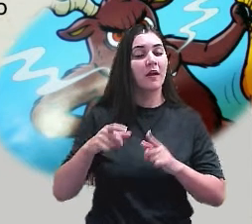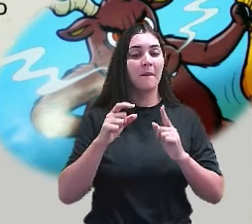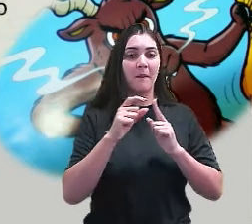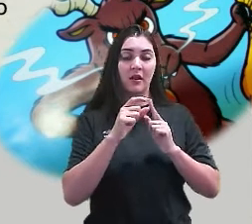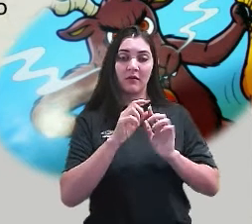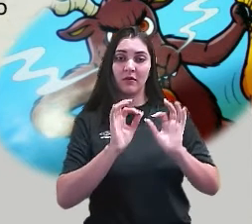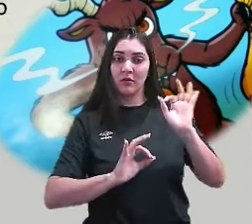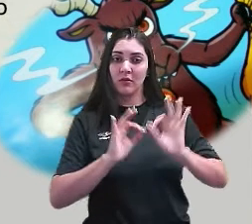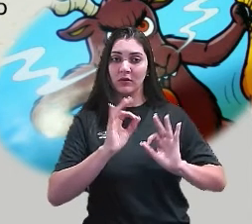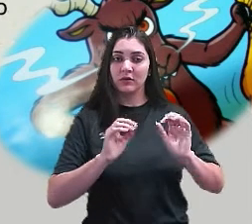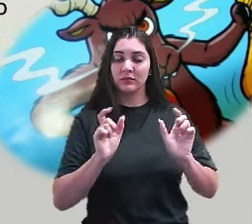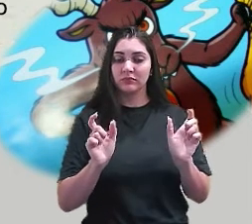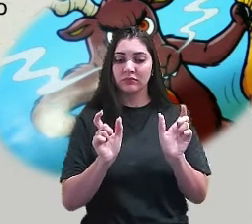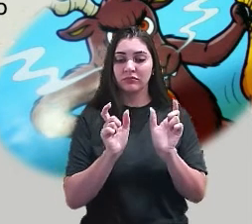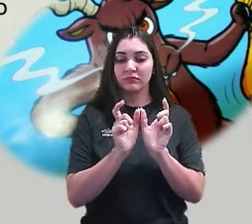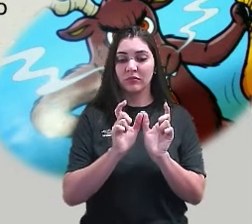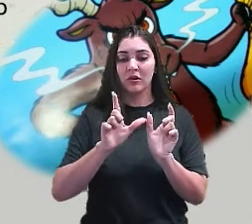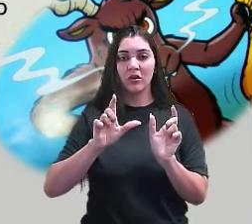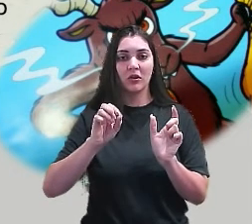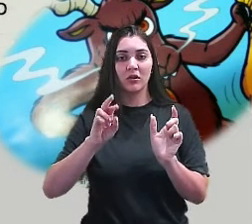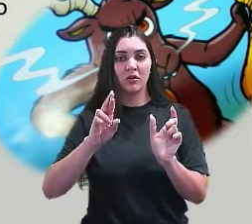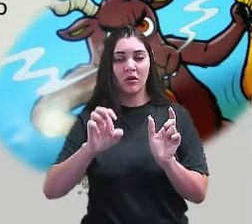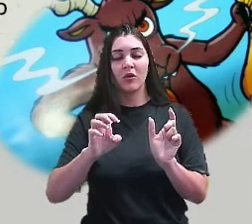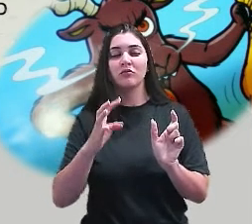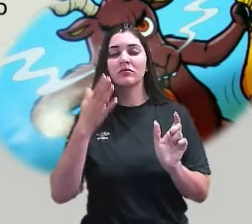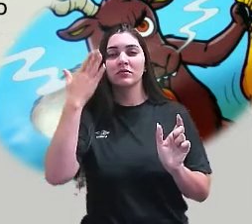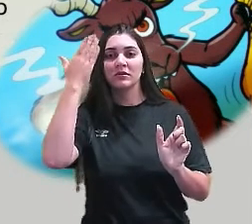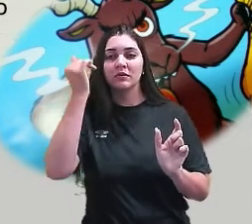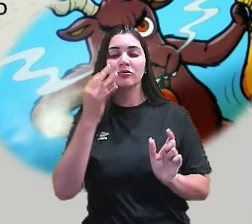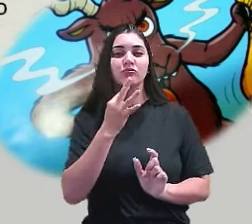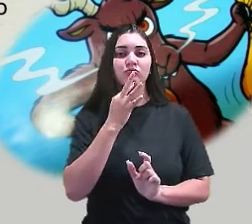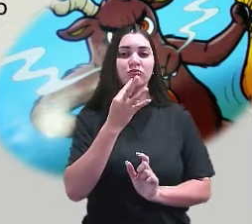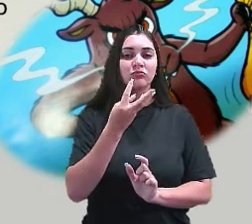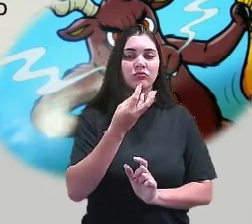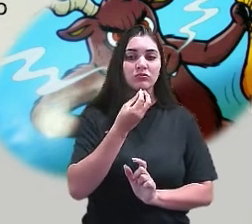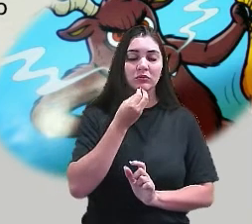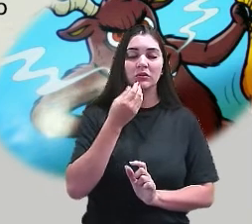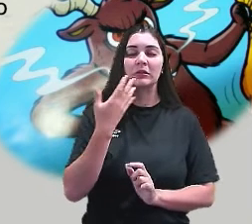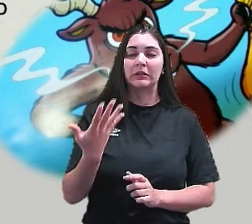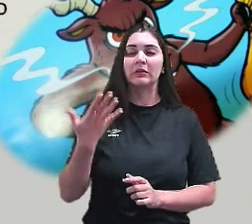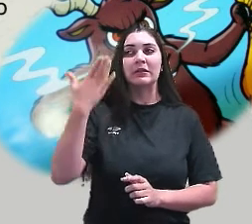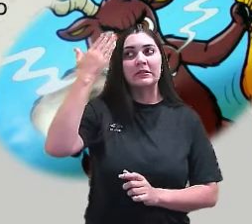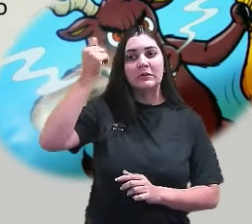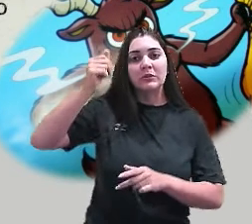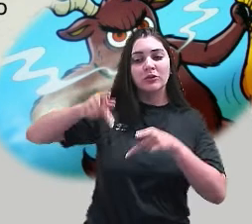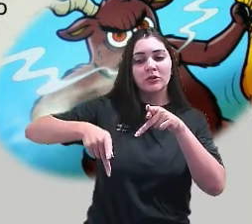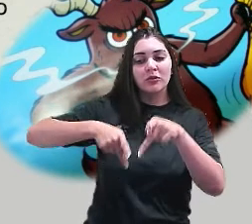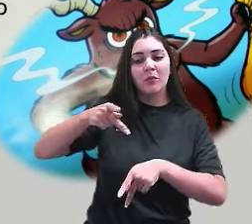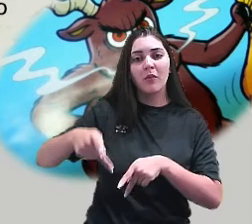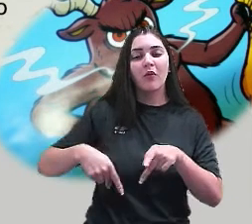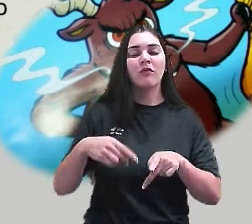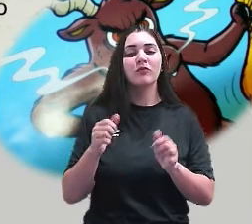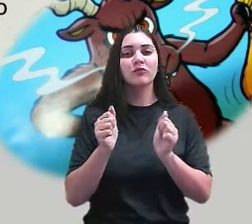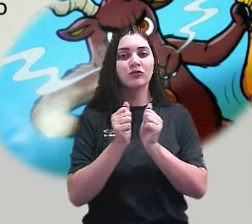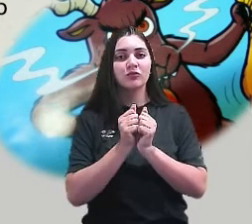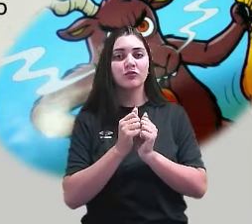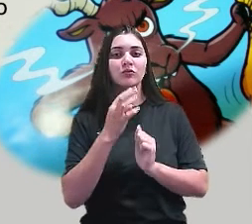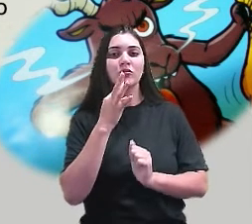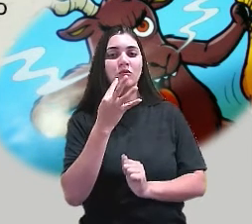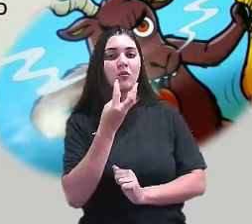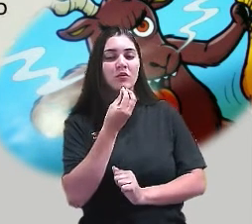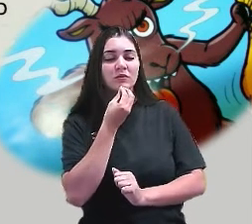do folk, povo, e lore, sabedoria ou conhecimento. Então, é a sabedoria do povo ou conhecimento de um